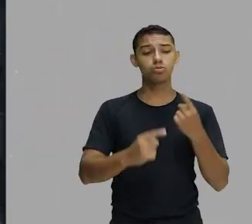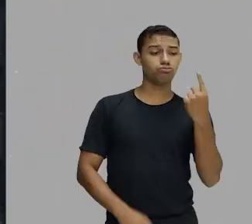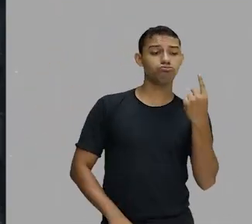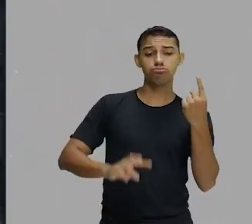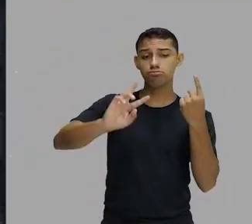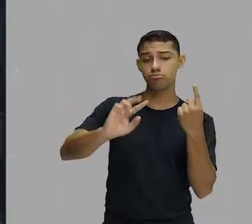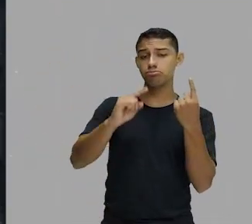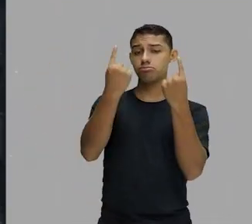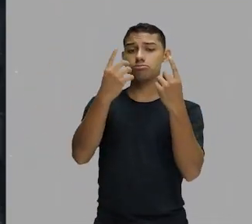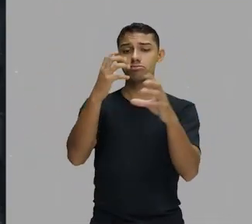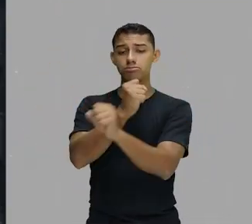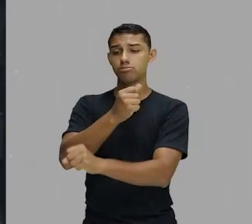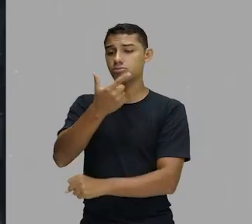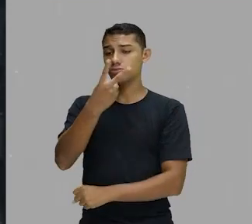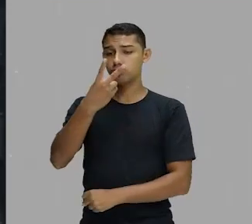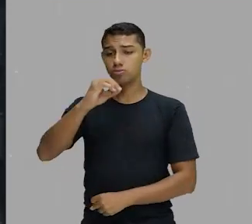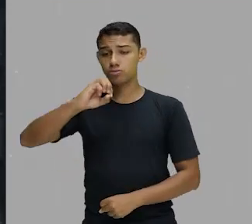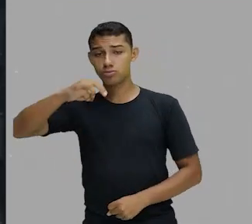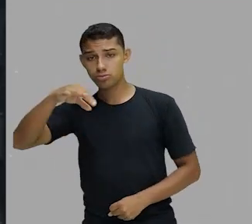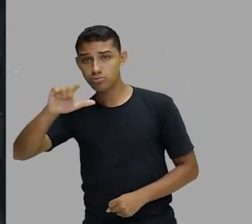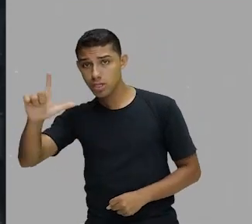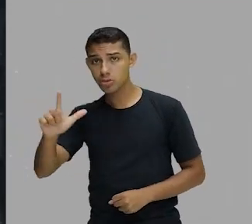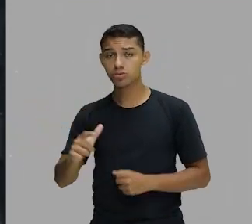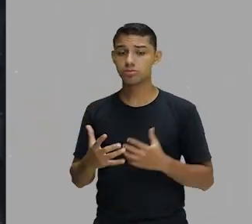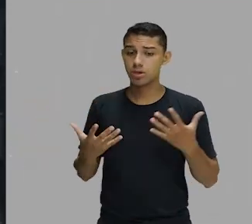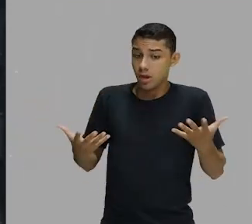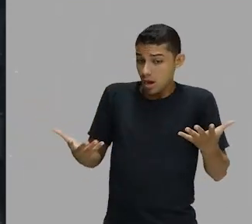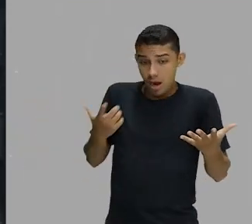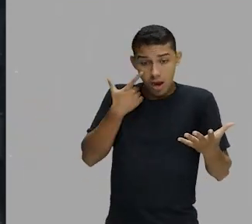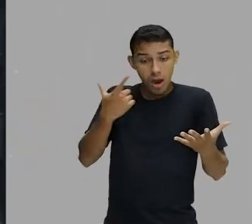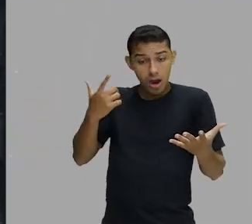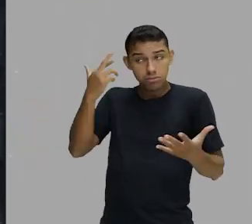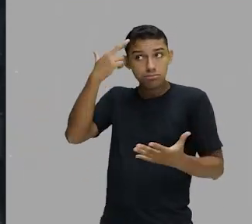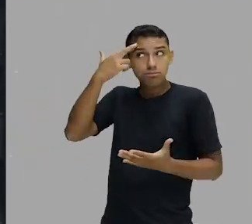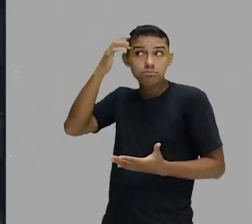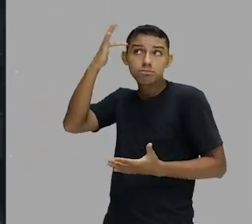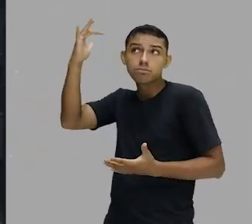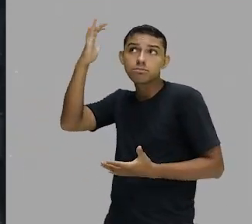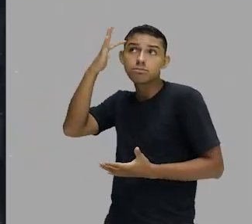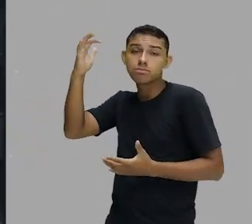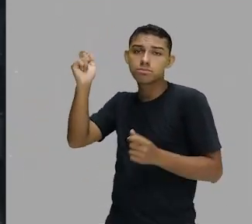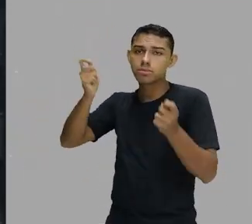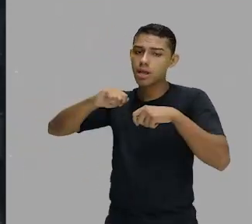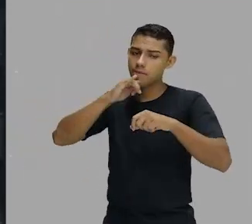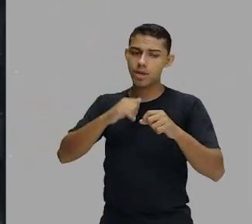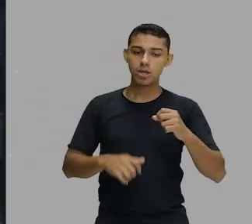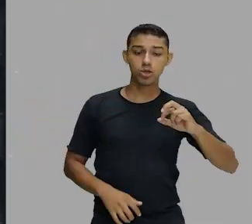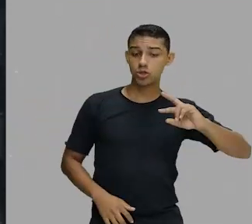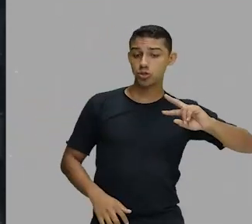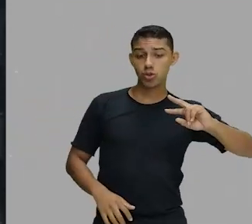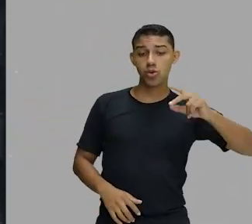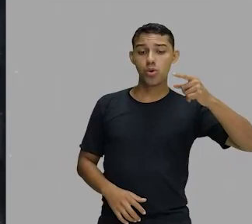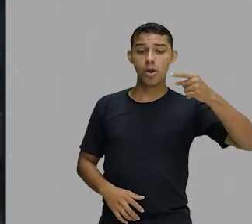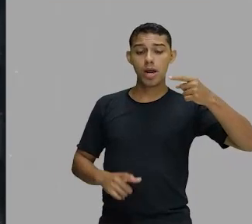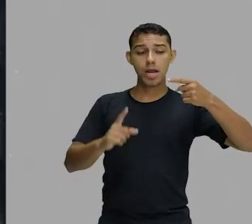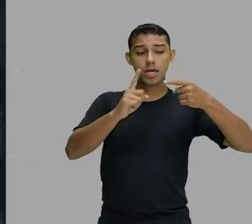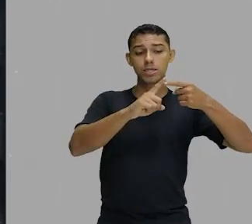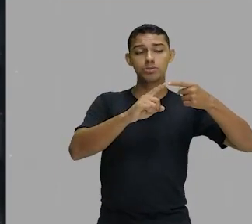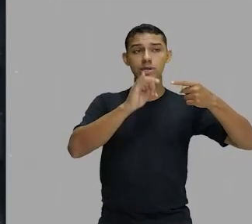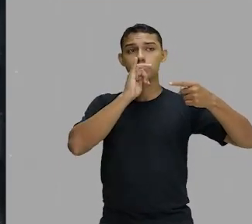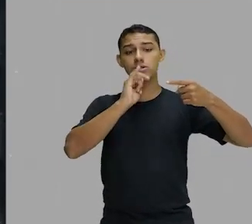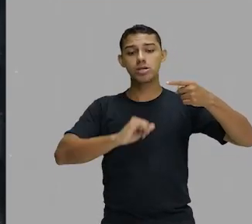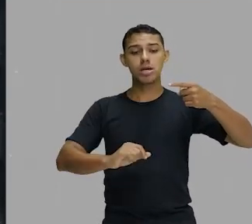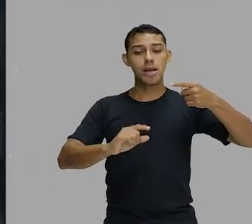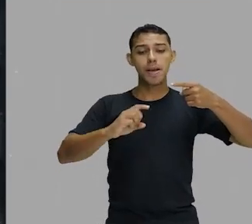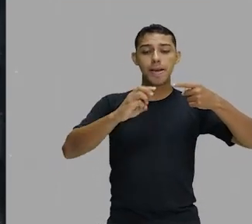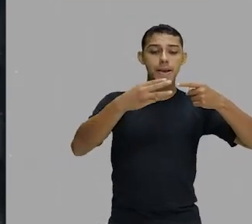aumentou 1000 bactérias. Pela lógica, nesse raciocínio aí, deveria ser de 2000 para 3000, mas não foi assim. Não